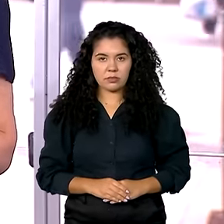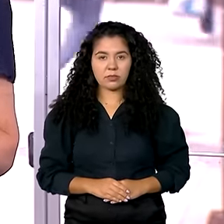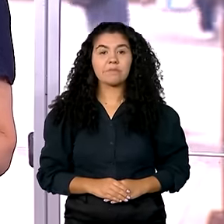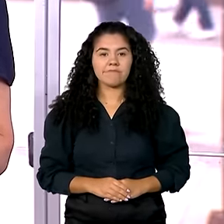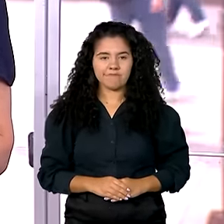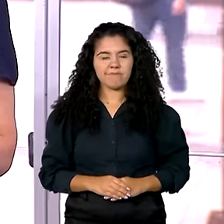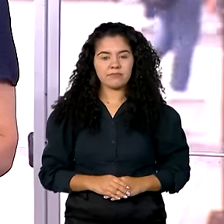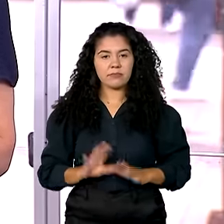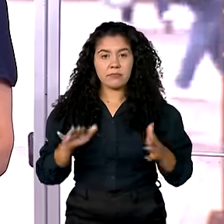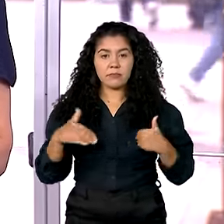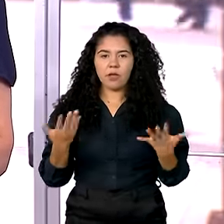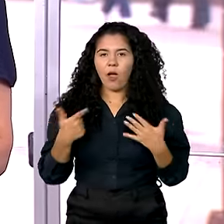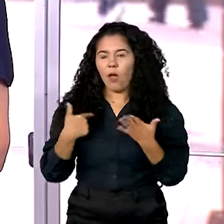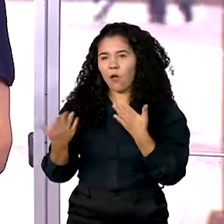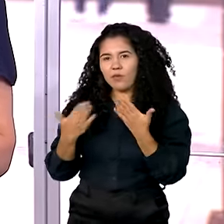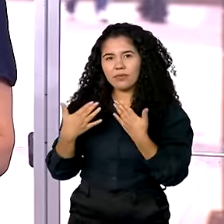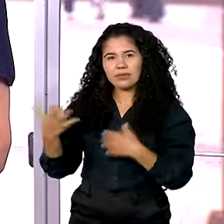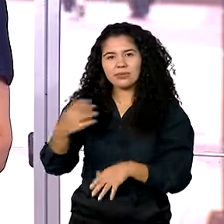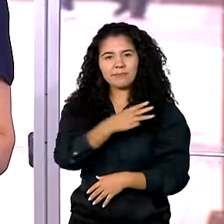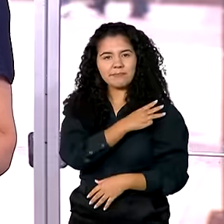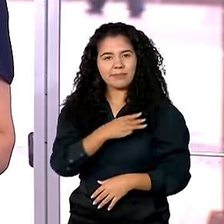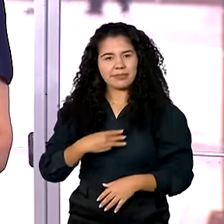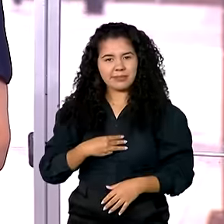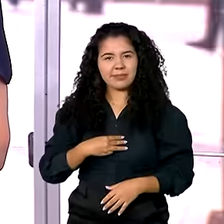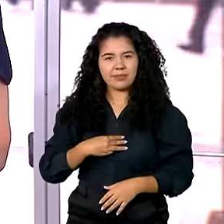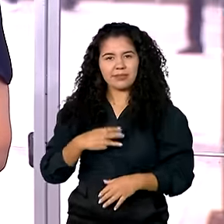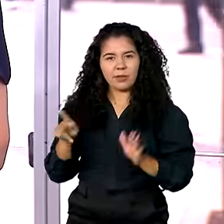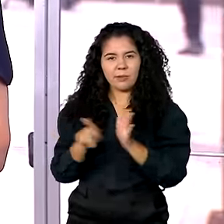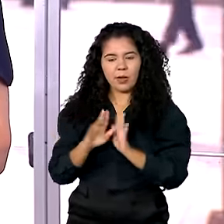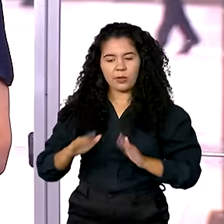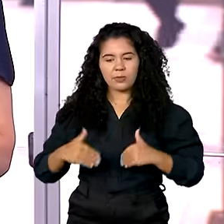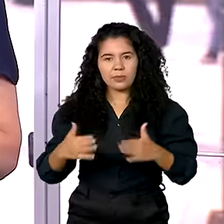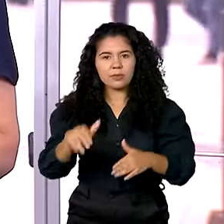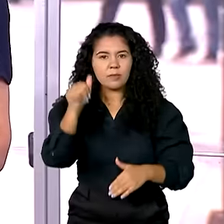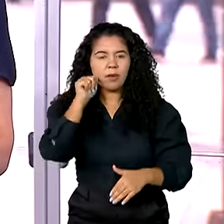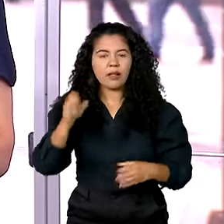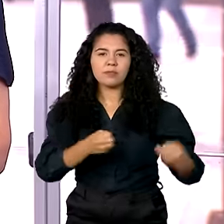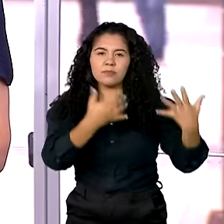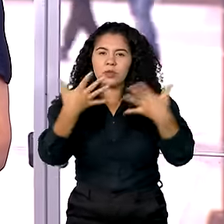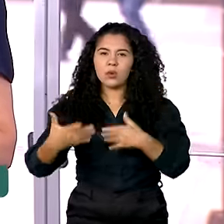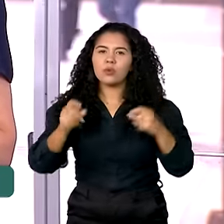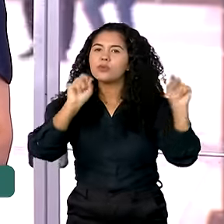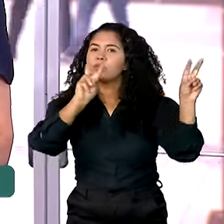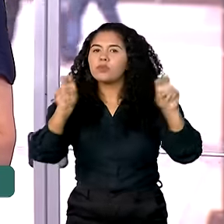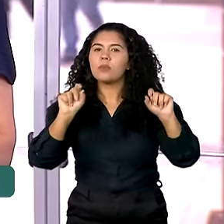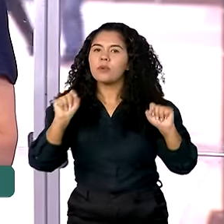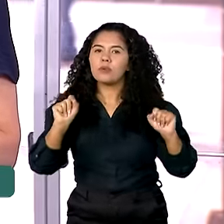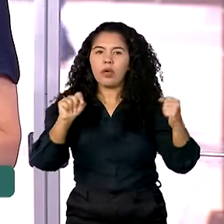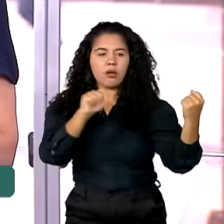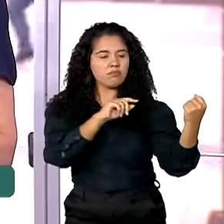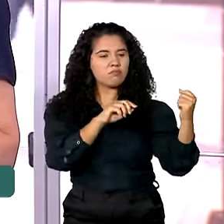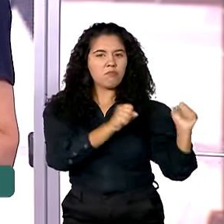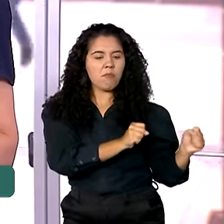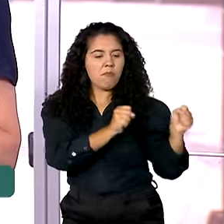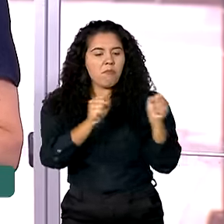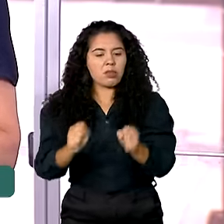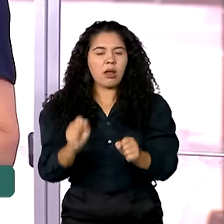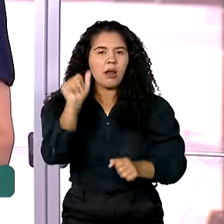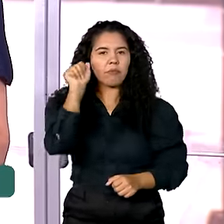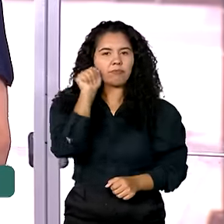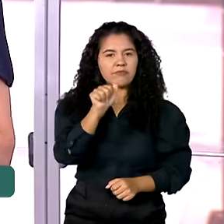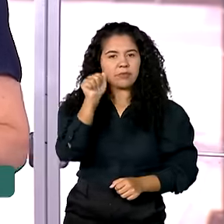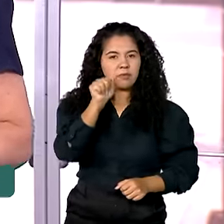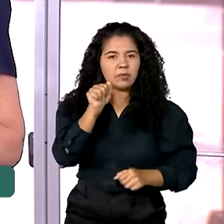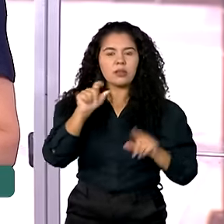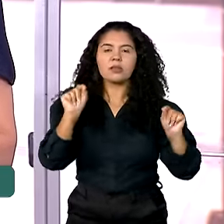E é claro que nessa conversa com a ministra, a gente também falou sobre empoderamento feminino e igualdade salarial entre homens e